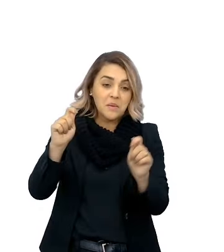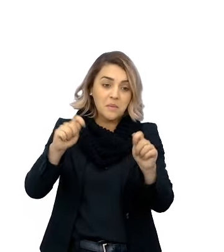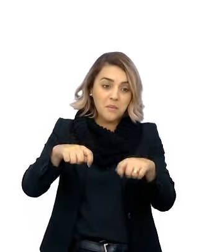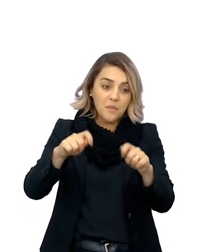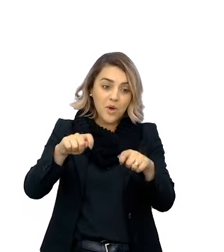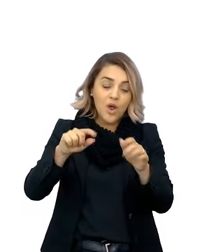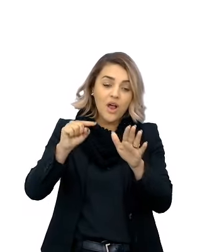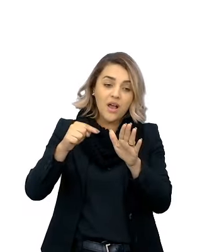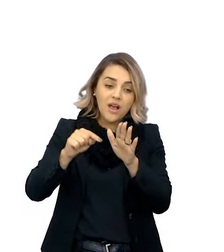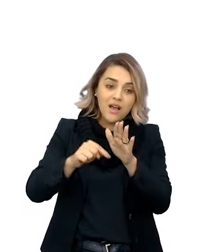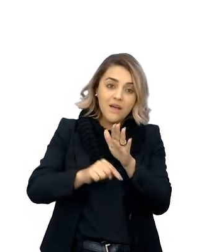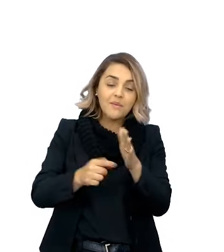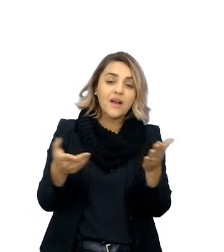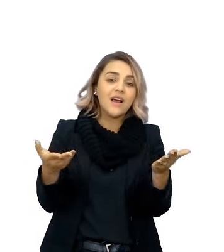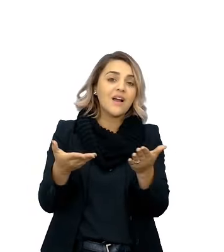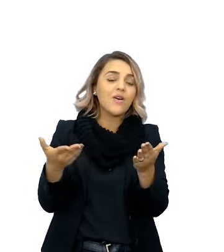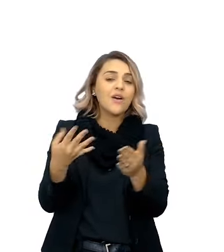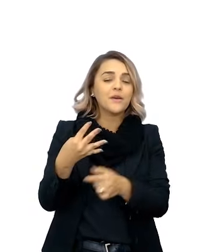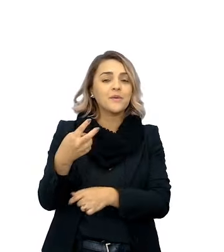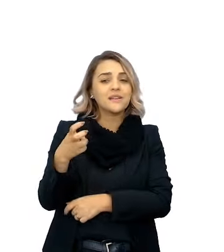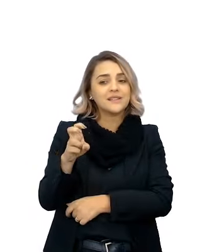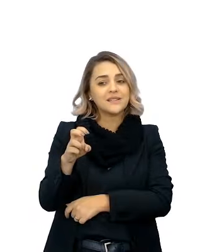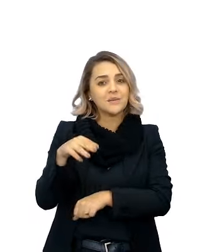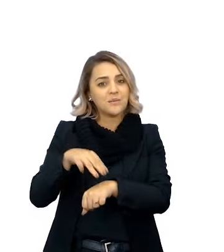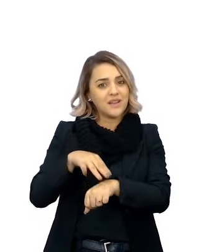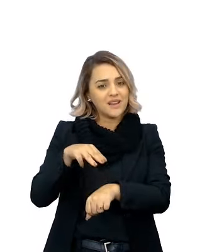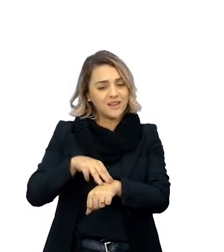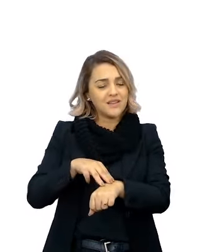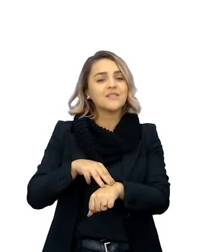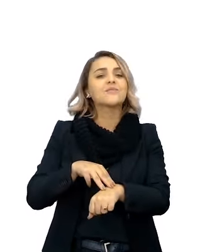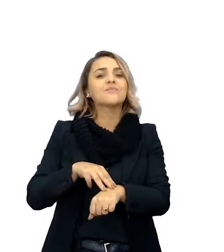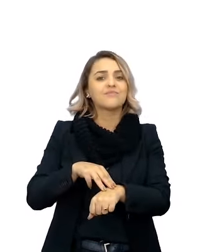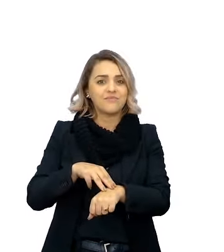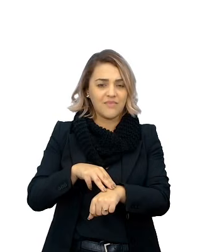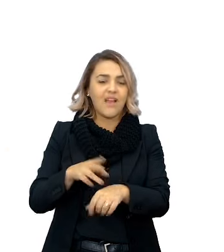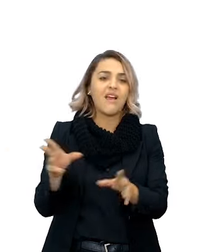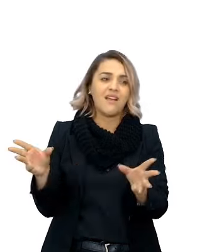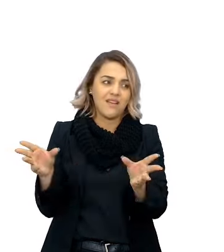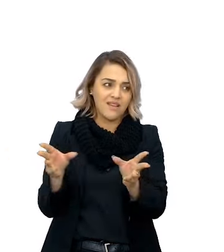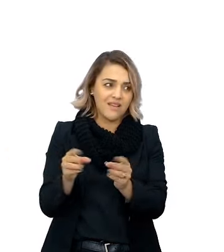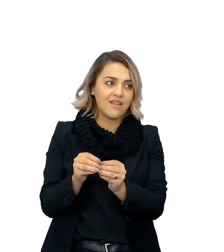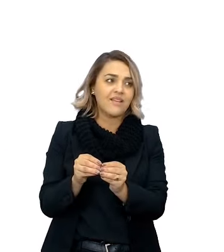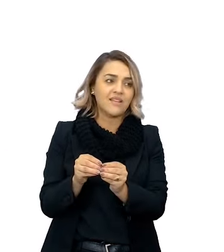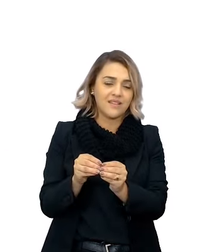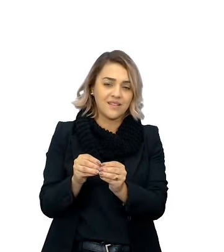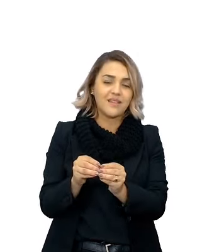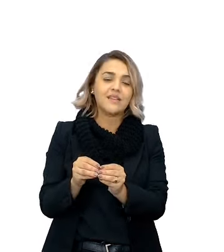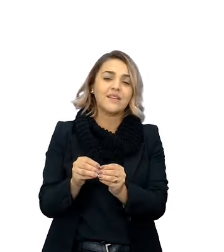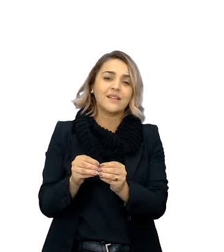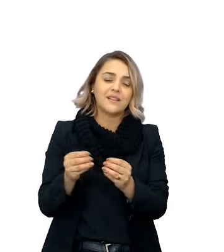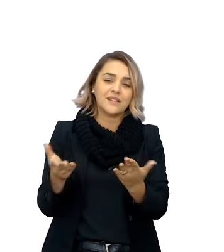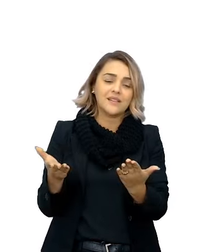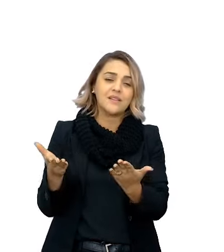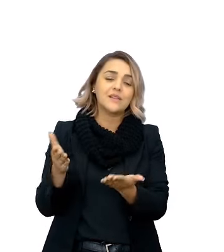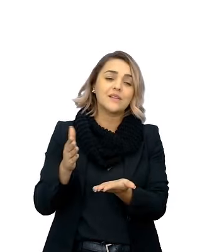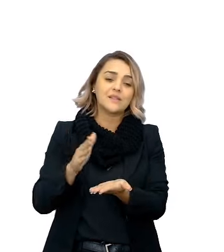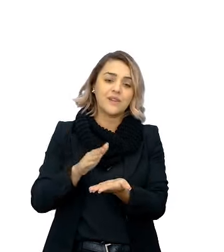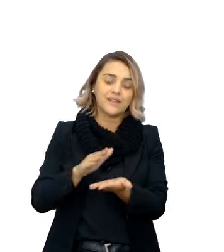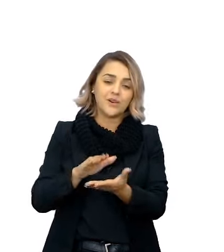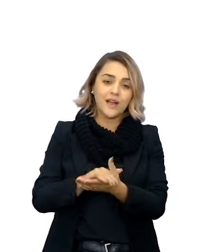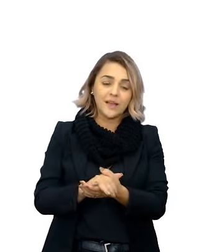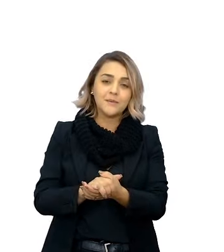nossos 45 minutos aqui são bem breve. Isso que a gente leva para vocês, né, para a